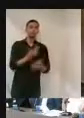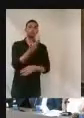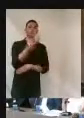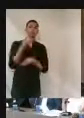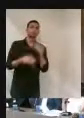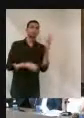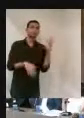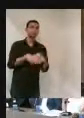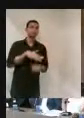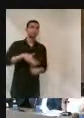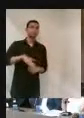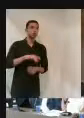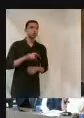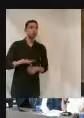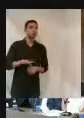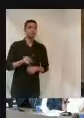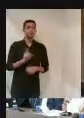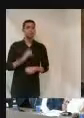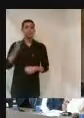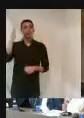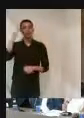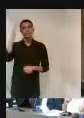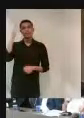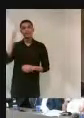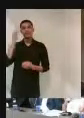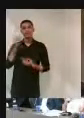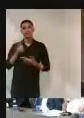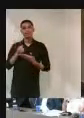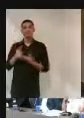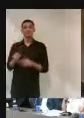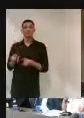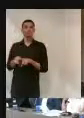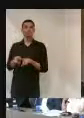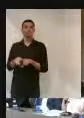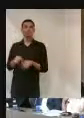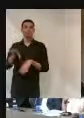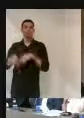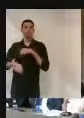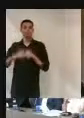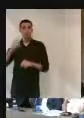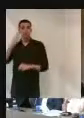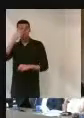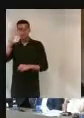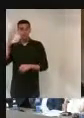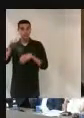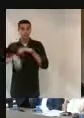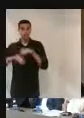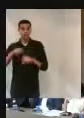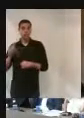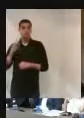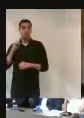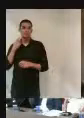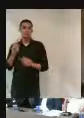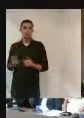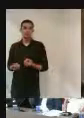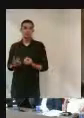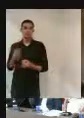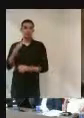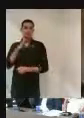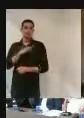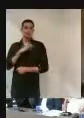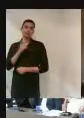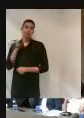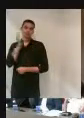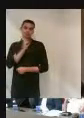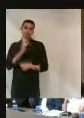aspas, né, ele entende que ele também está contribuindo para a geração de trabalho e renda quando conhece o catador, e o catador faz esse contato direto